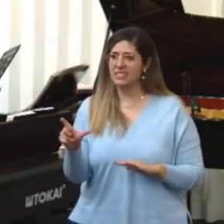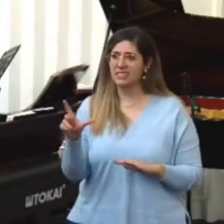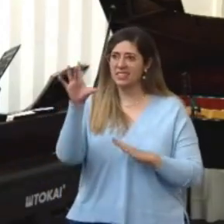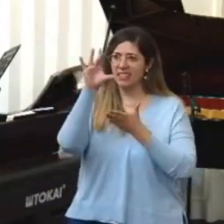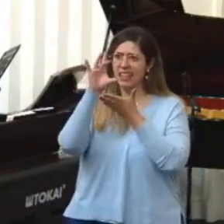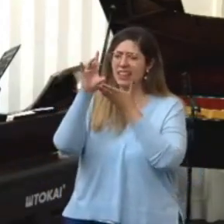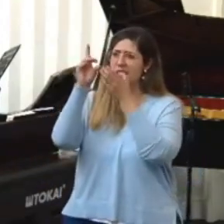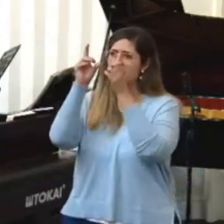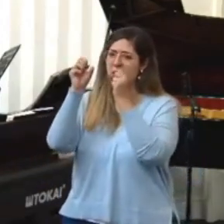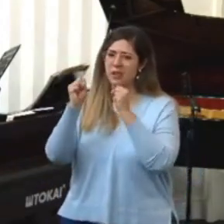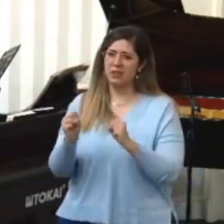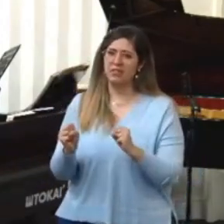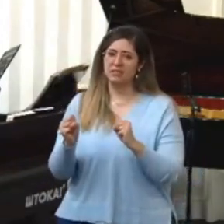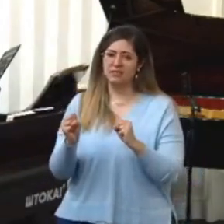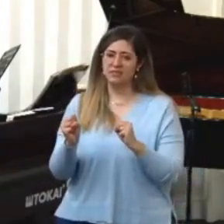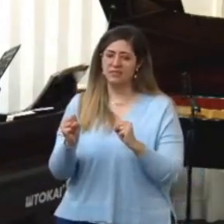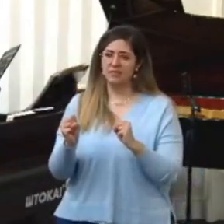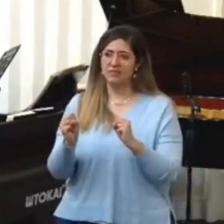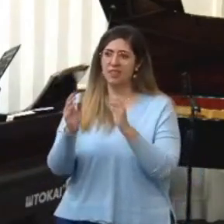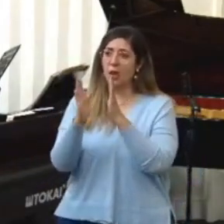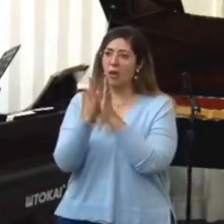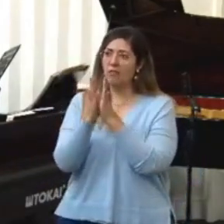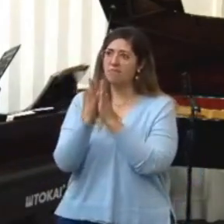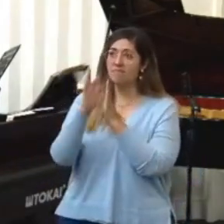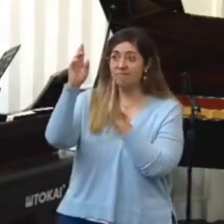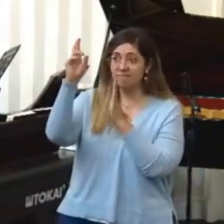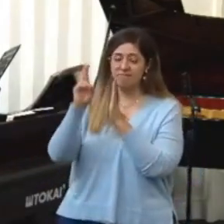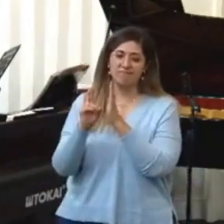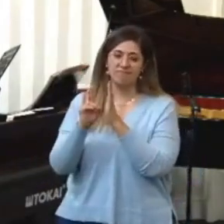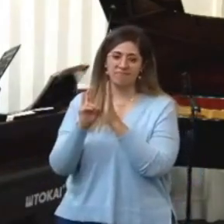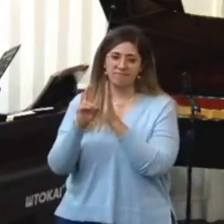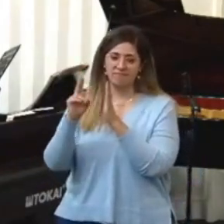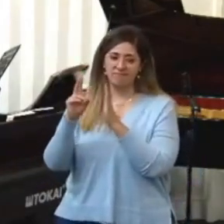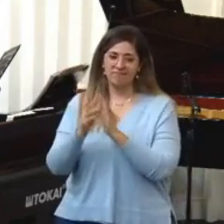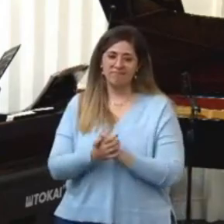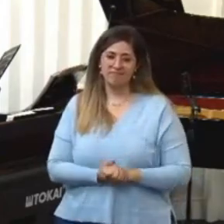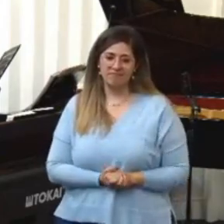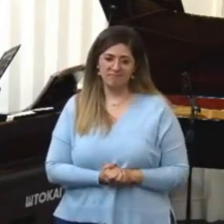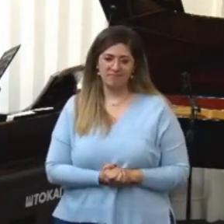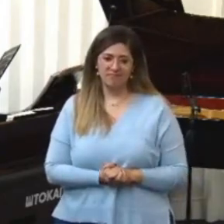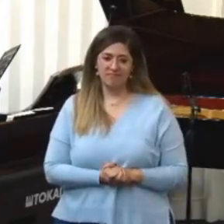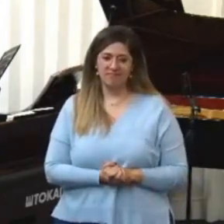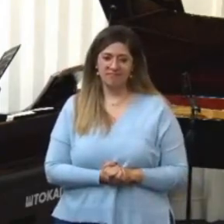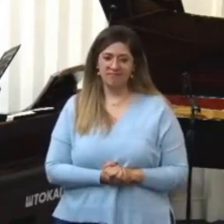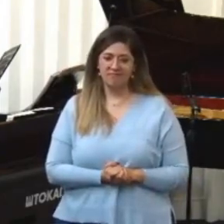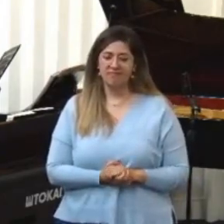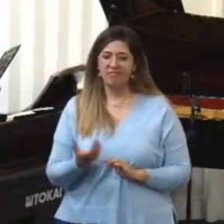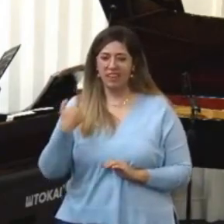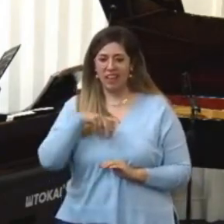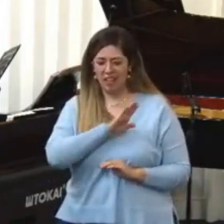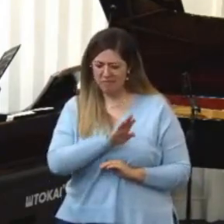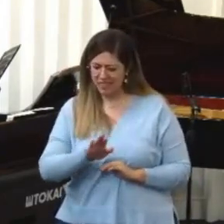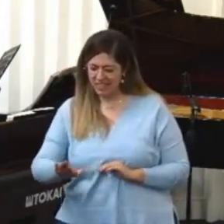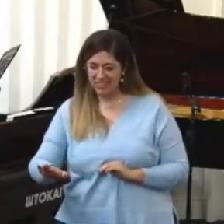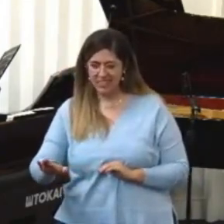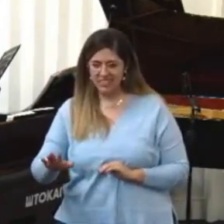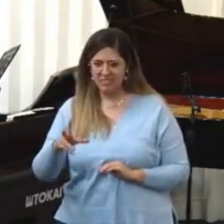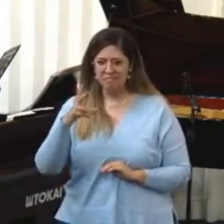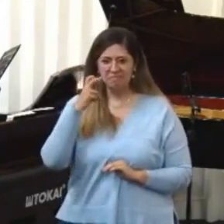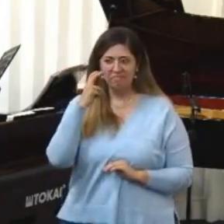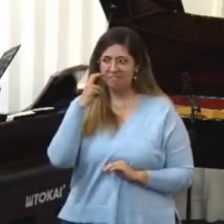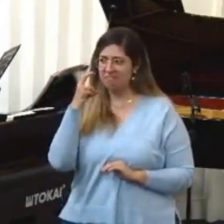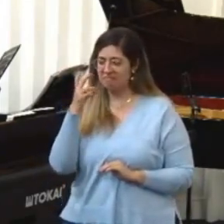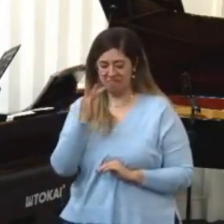o Deus poderoso que ouve as orações, meu Deus, sabe o que vai acontecer? Eles não vão